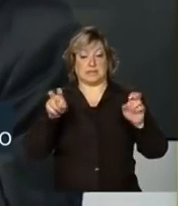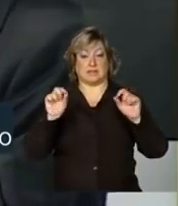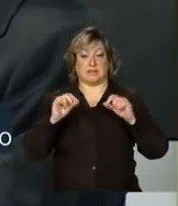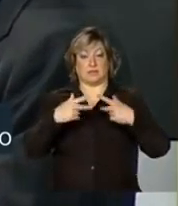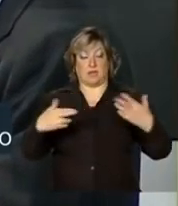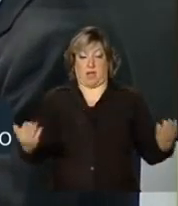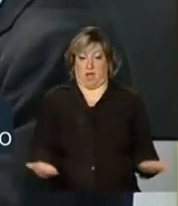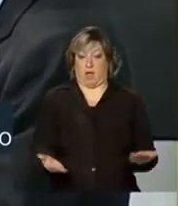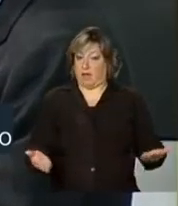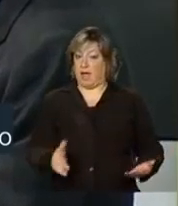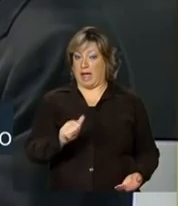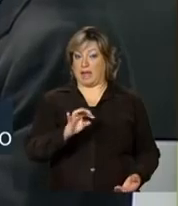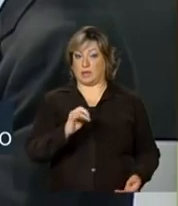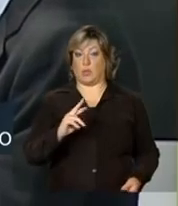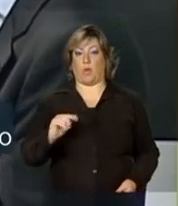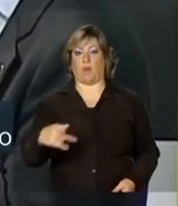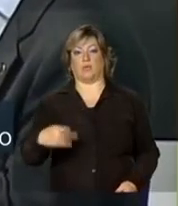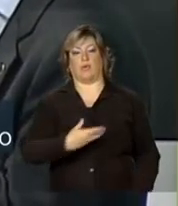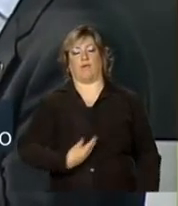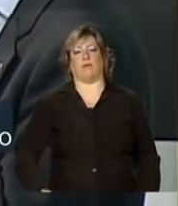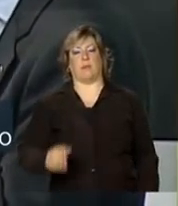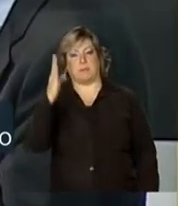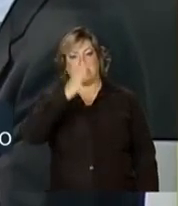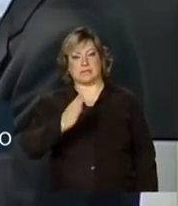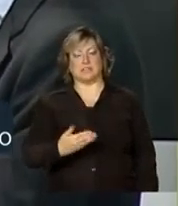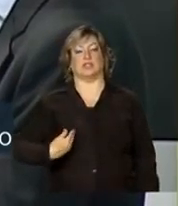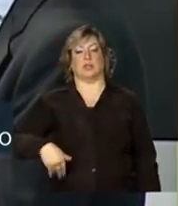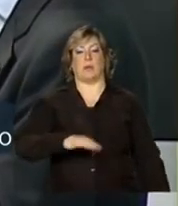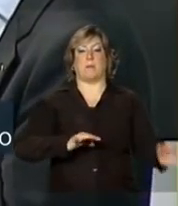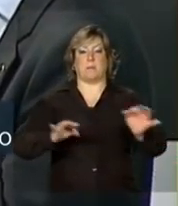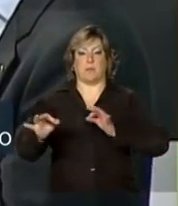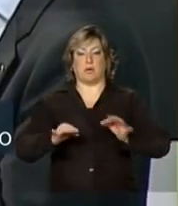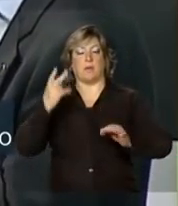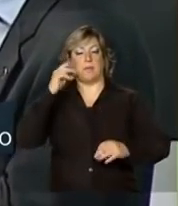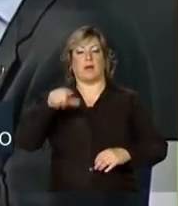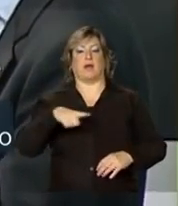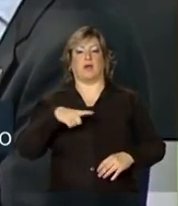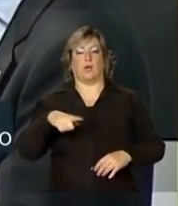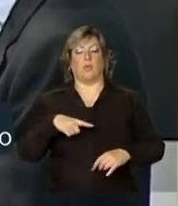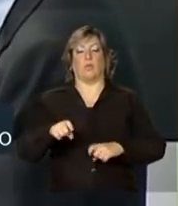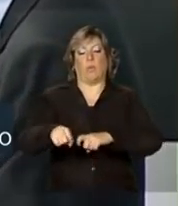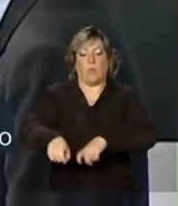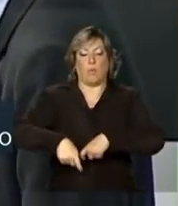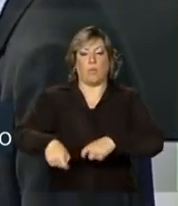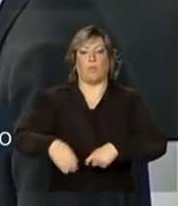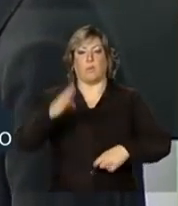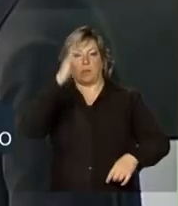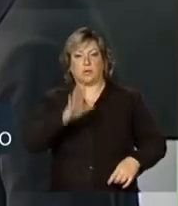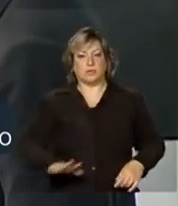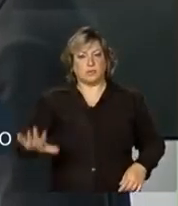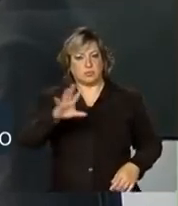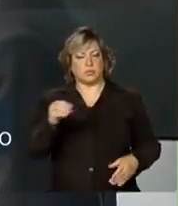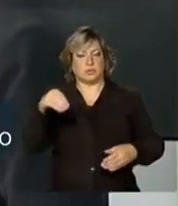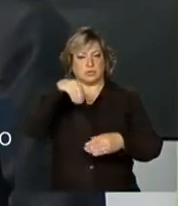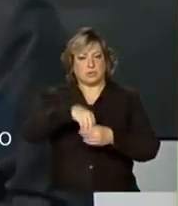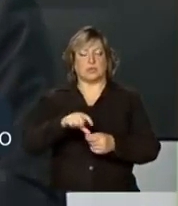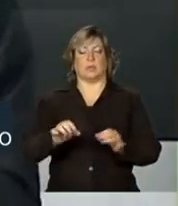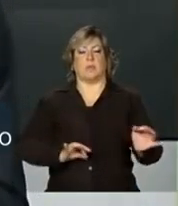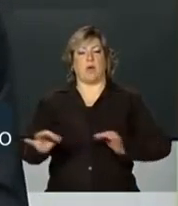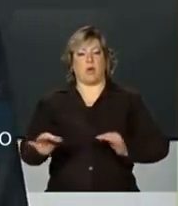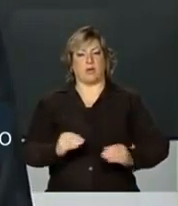governo brasileiro, do nosso projeto também para o rural brasileiro, que se insere no nosso projeto nacional de desenvolvimento.